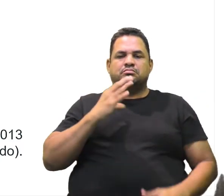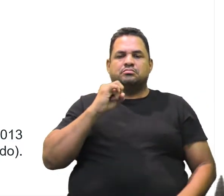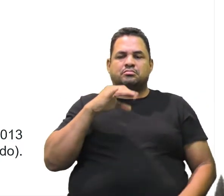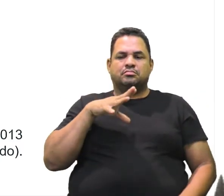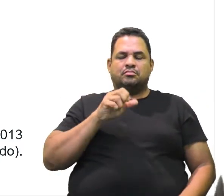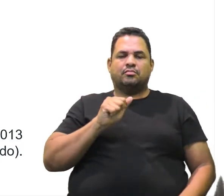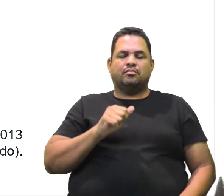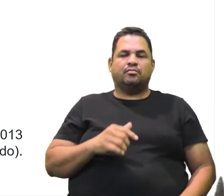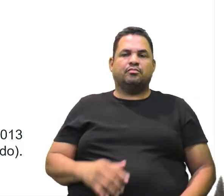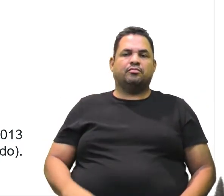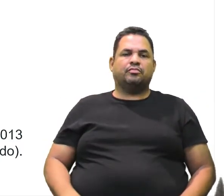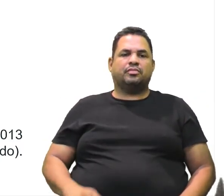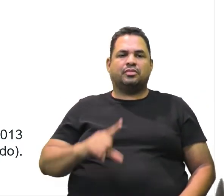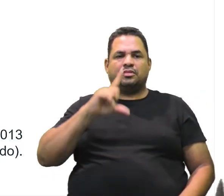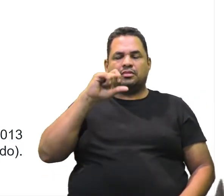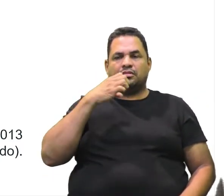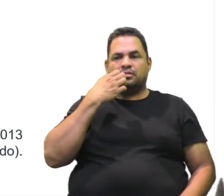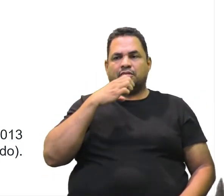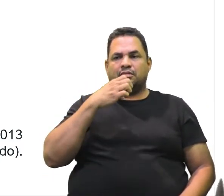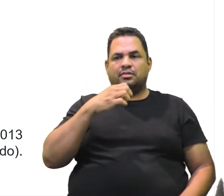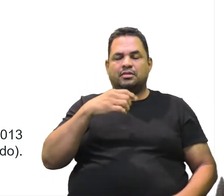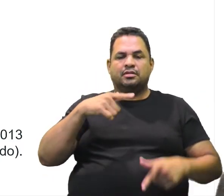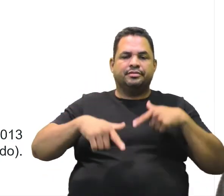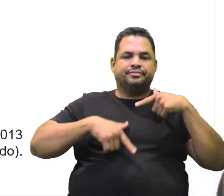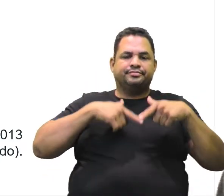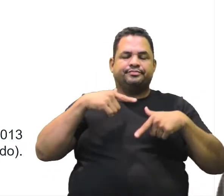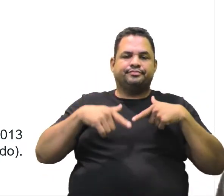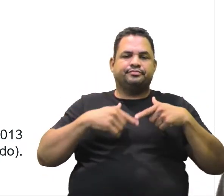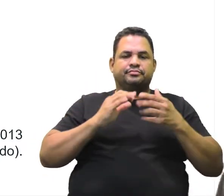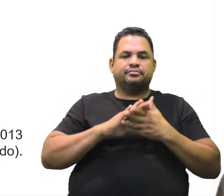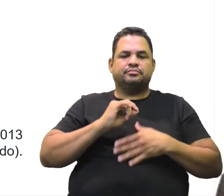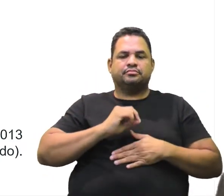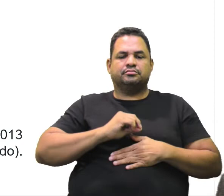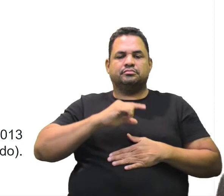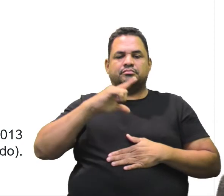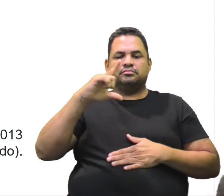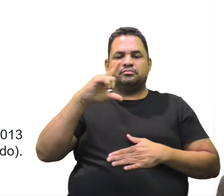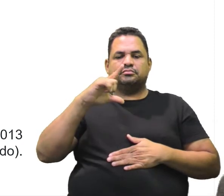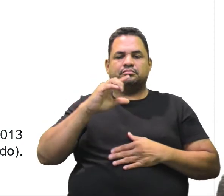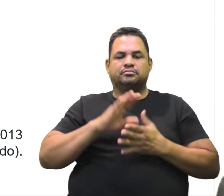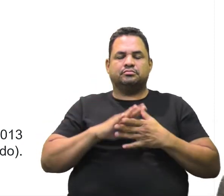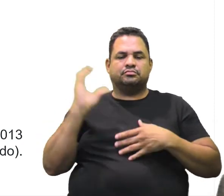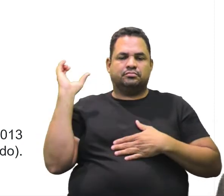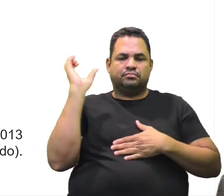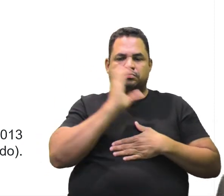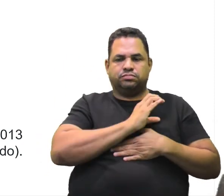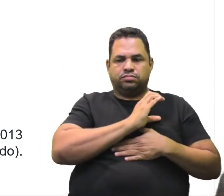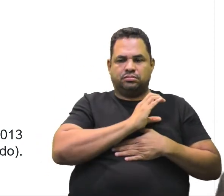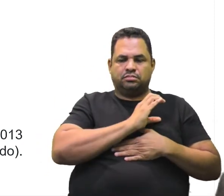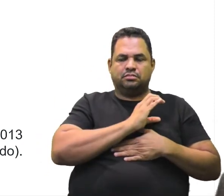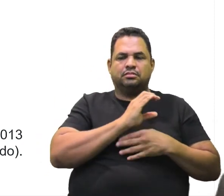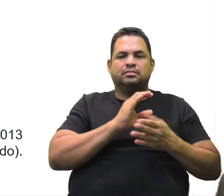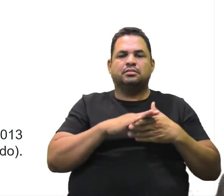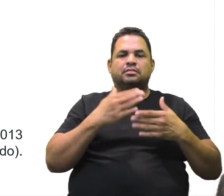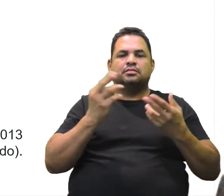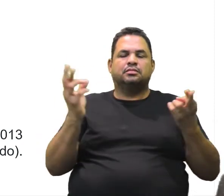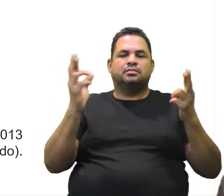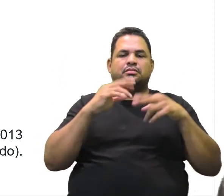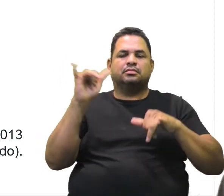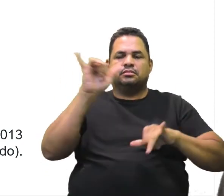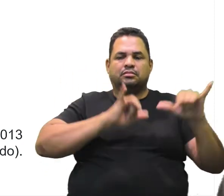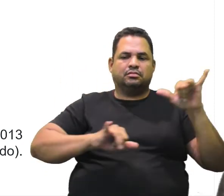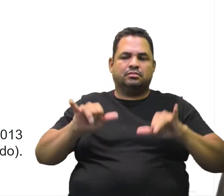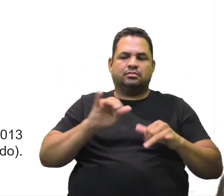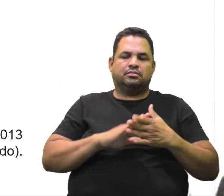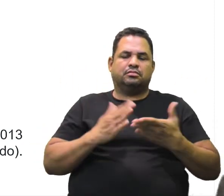catalase. Diminui a energia de ativação, aumentando a velocidade da reação